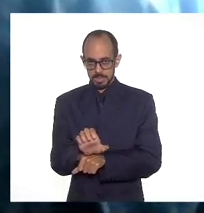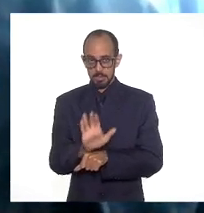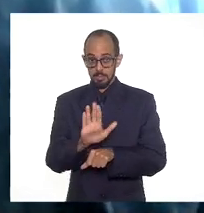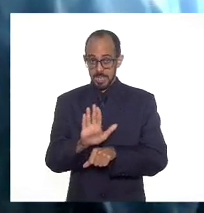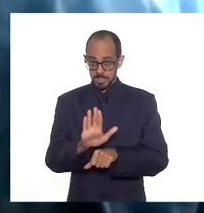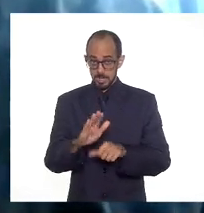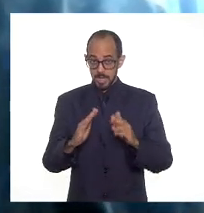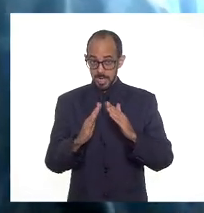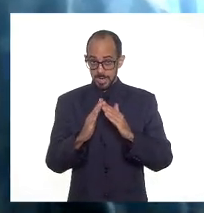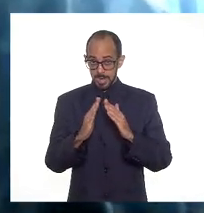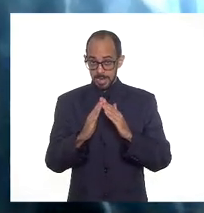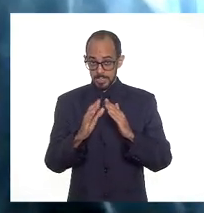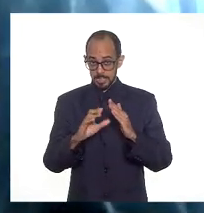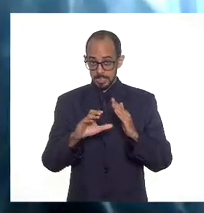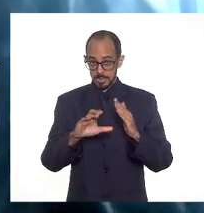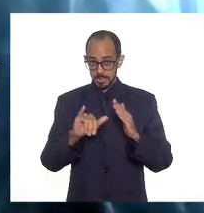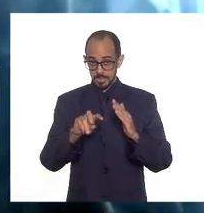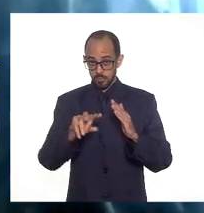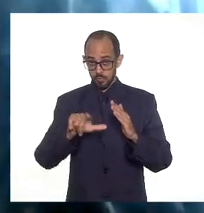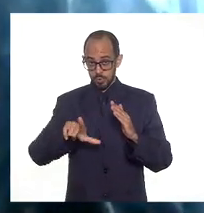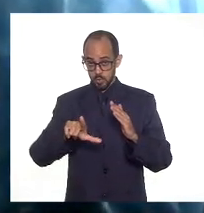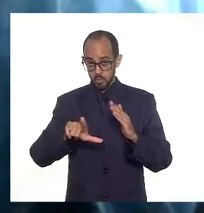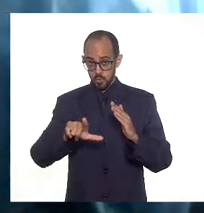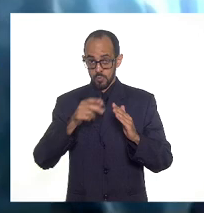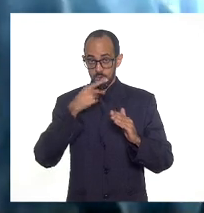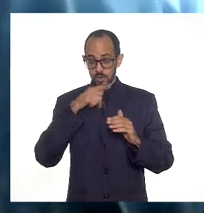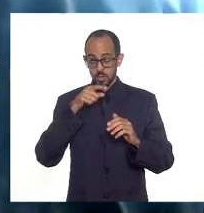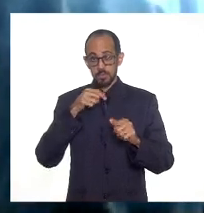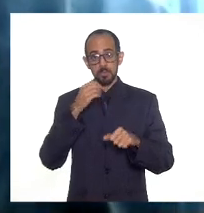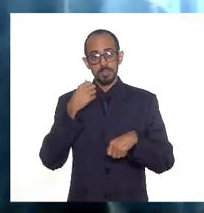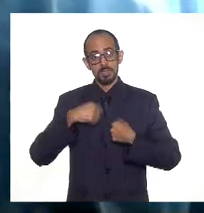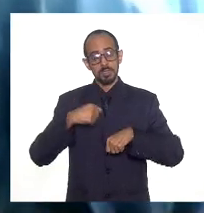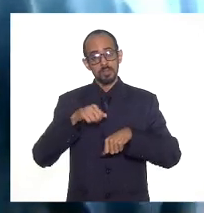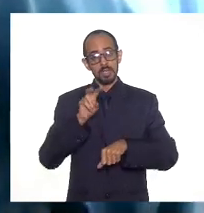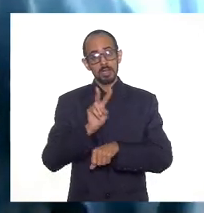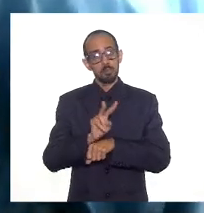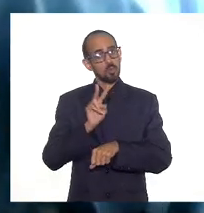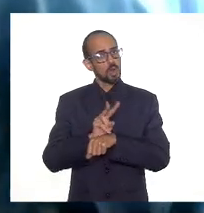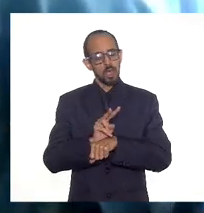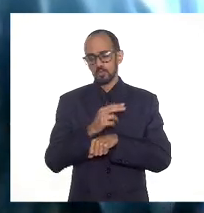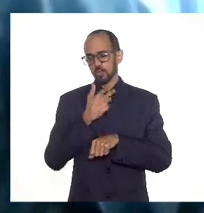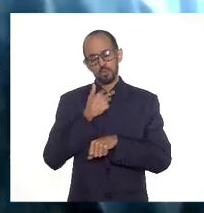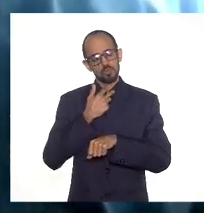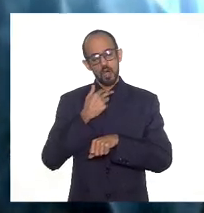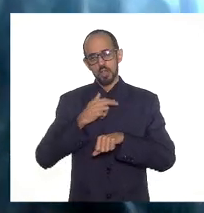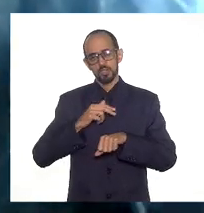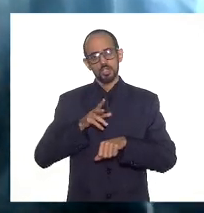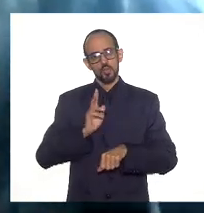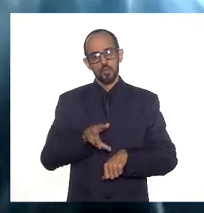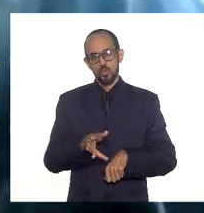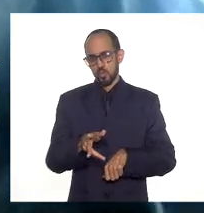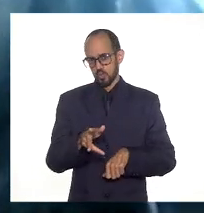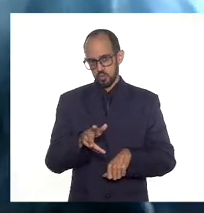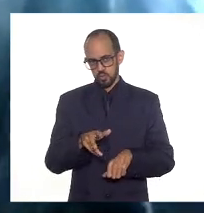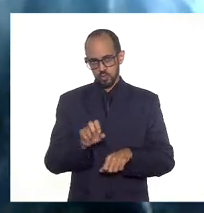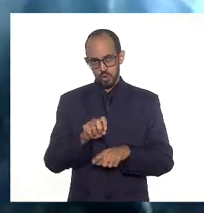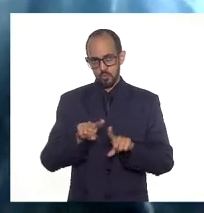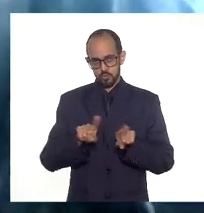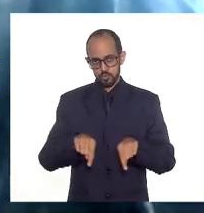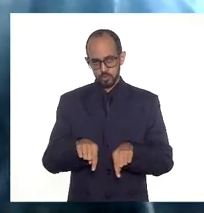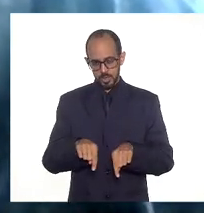Civil determinou que tinha que ser temporário, que não tinha como ser definitivo. Então, acabou sendo